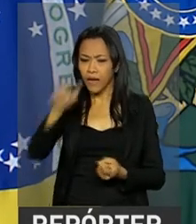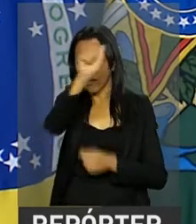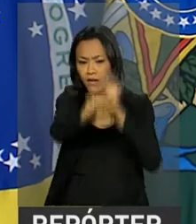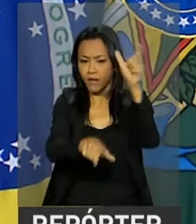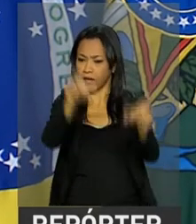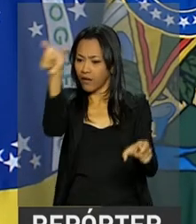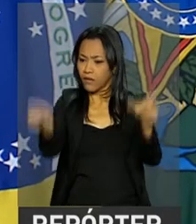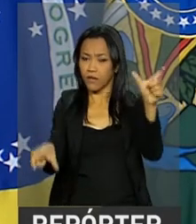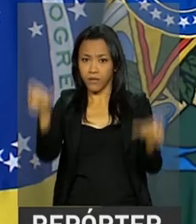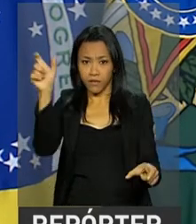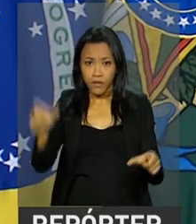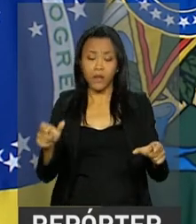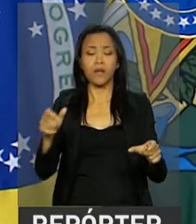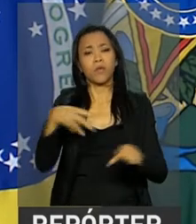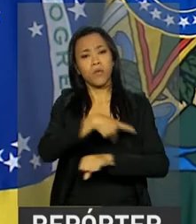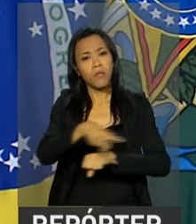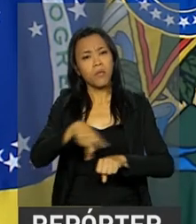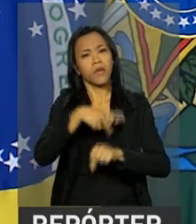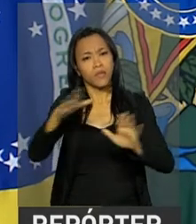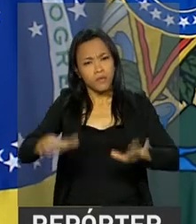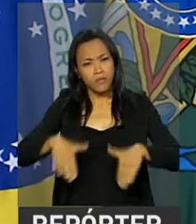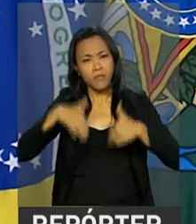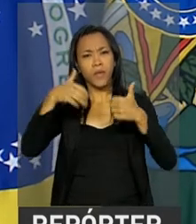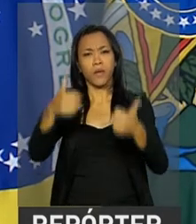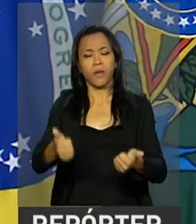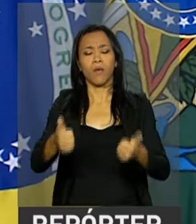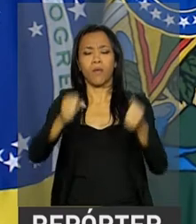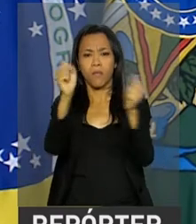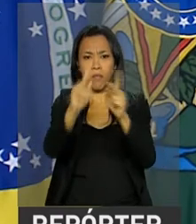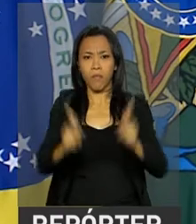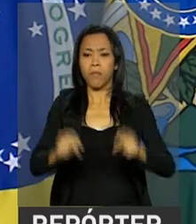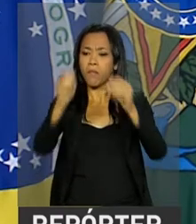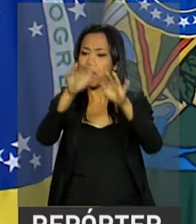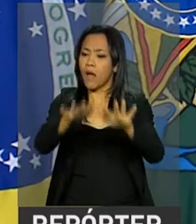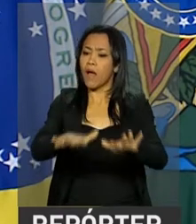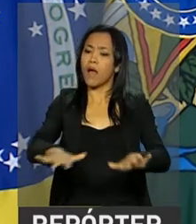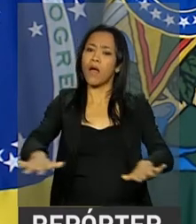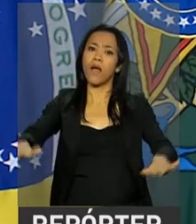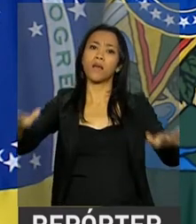um país melhor pacificado justo